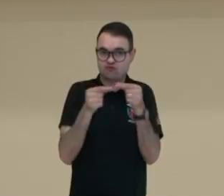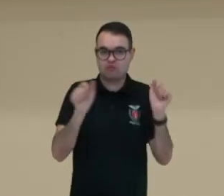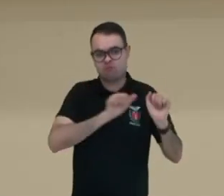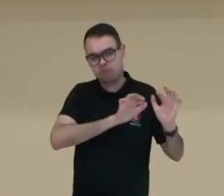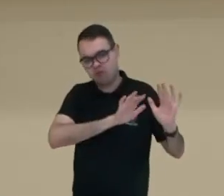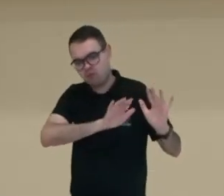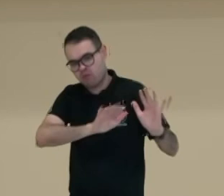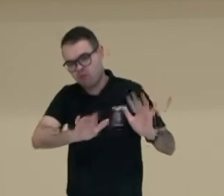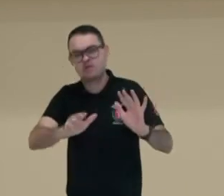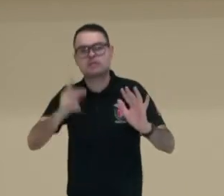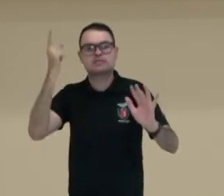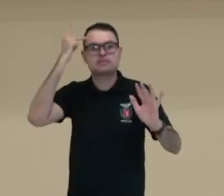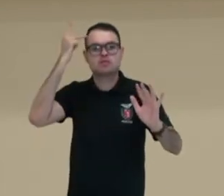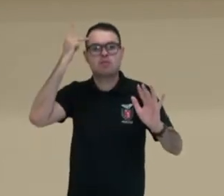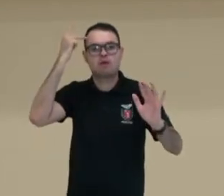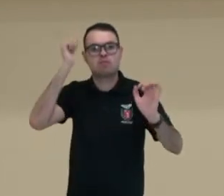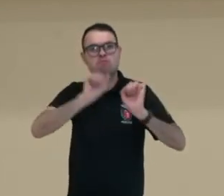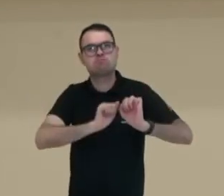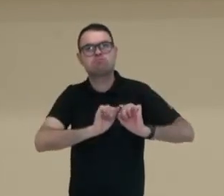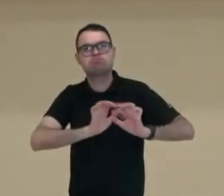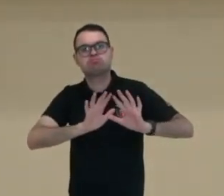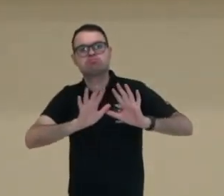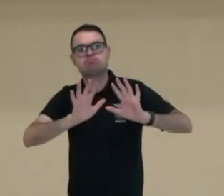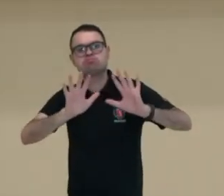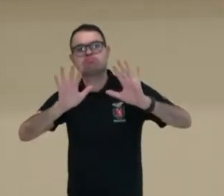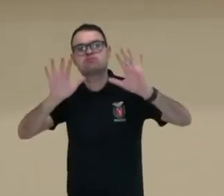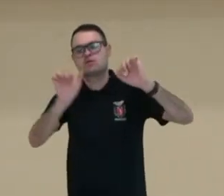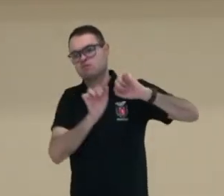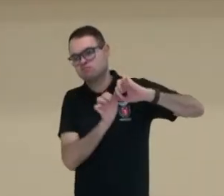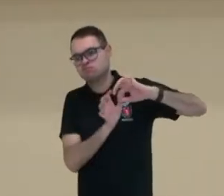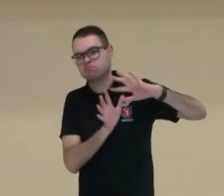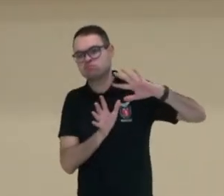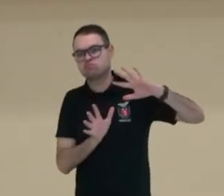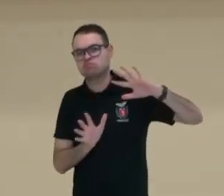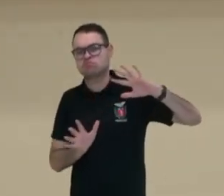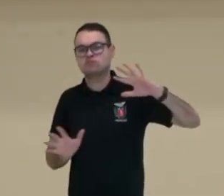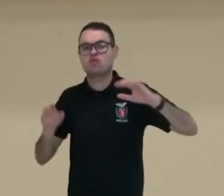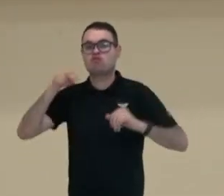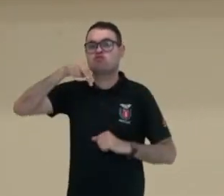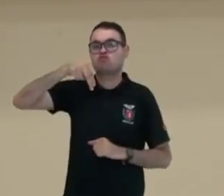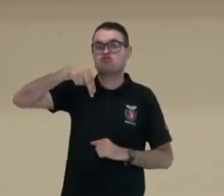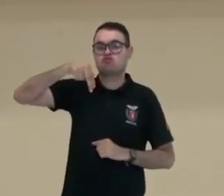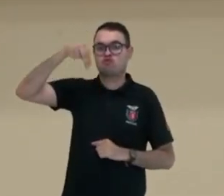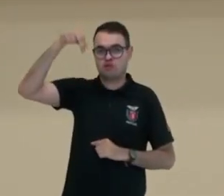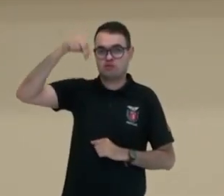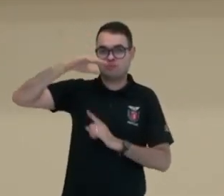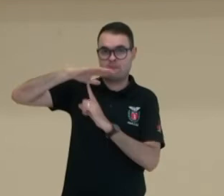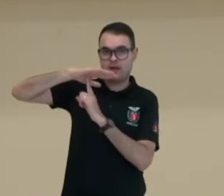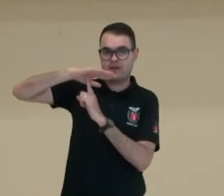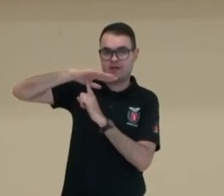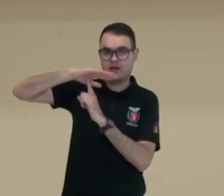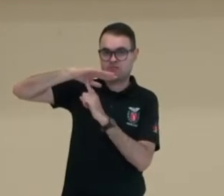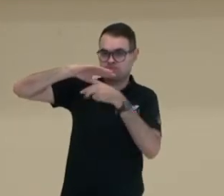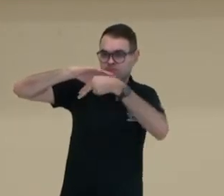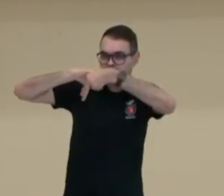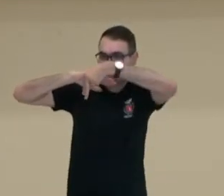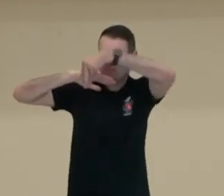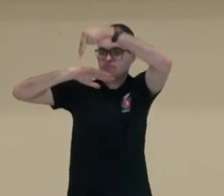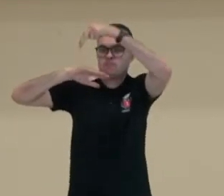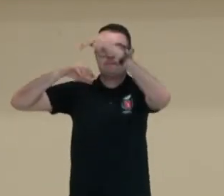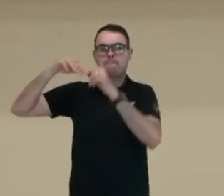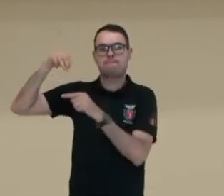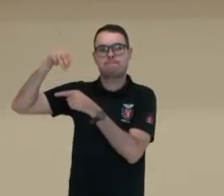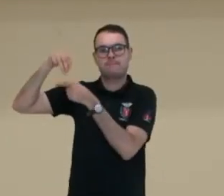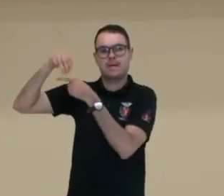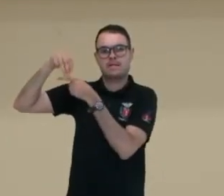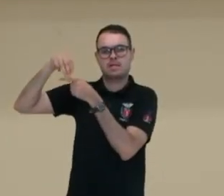de São Paulo vão vir para a região norte, pioneira do Paraná. Maringá tem